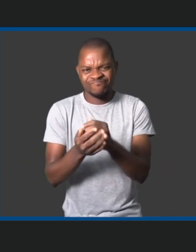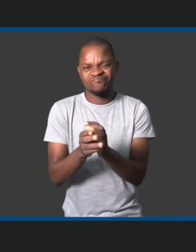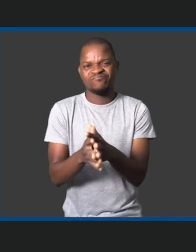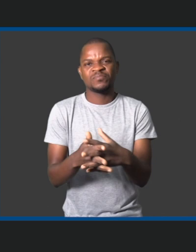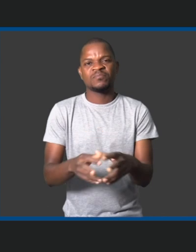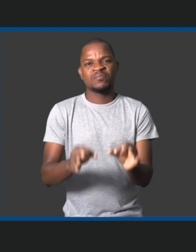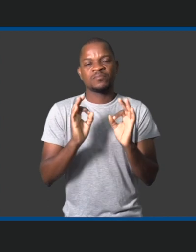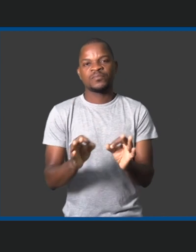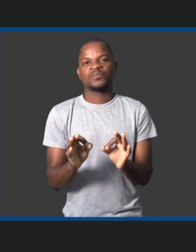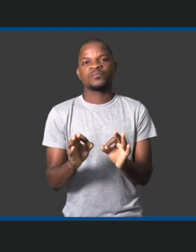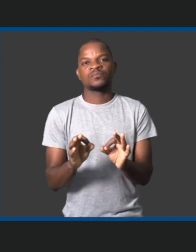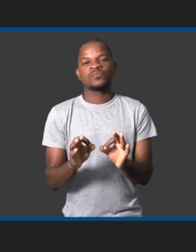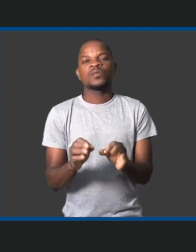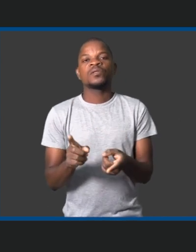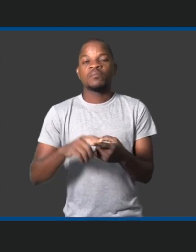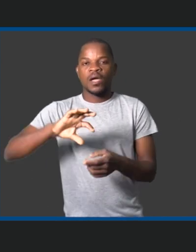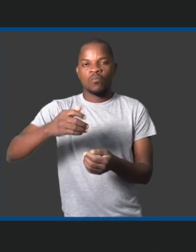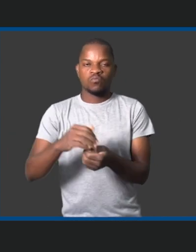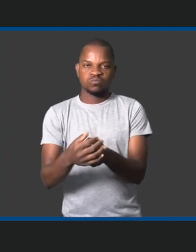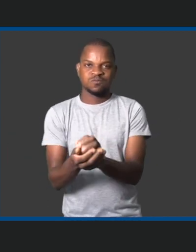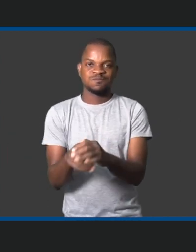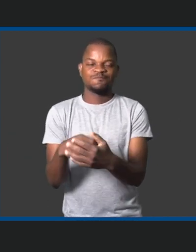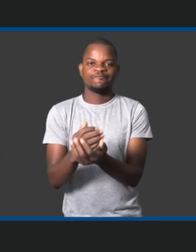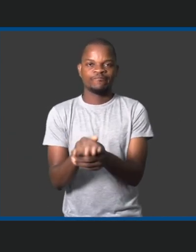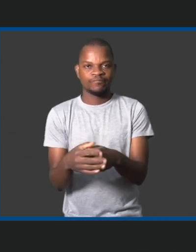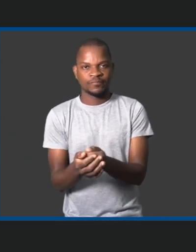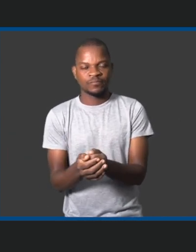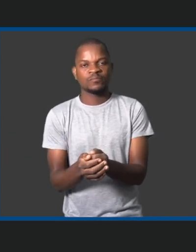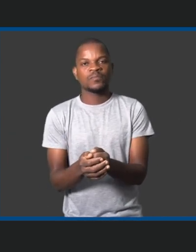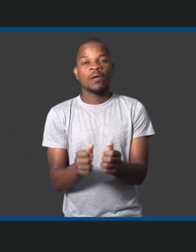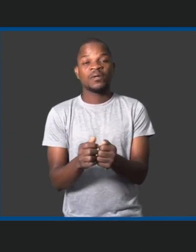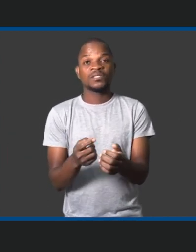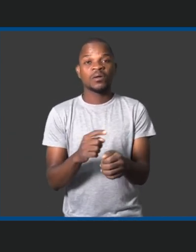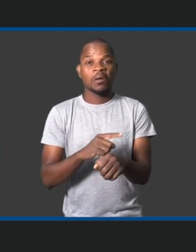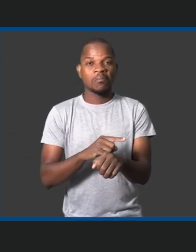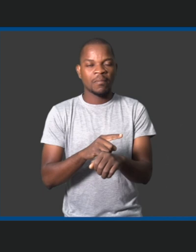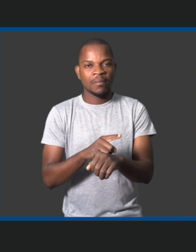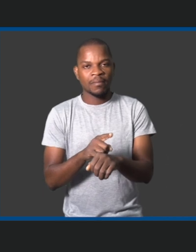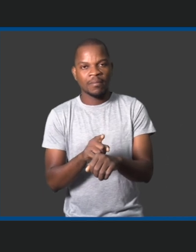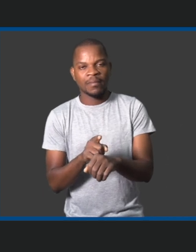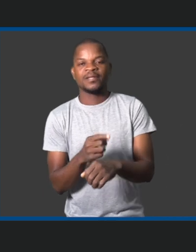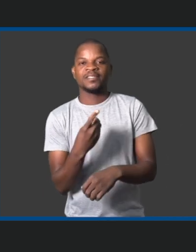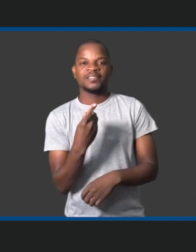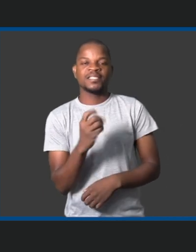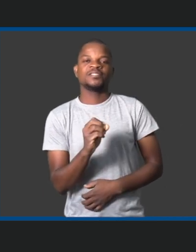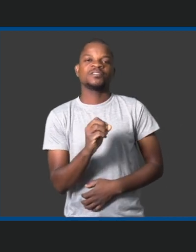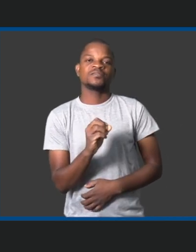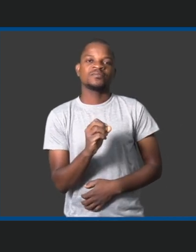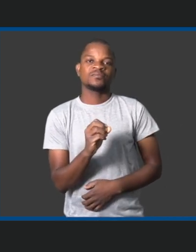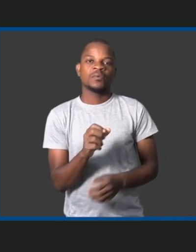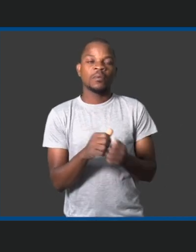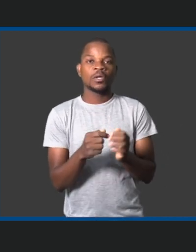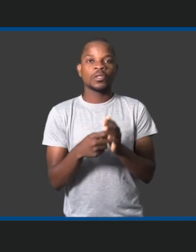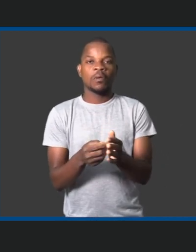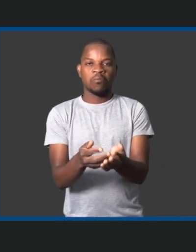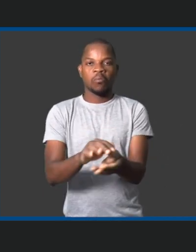produto que estamos a desinfetar as mãos, que é o caso do sabão, água ou um outro produto que seja desinfetante para as mãos durante 10 segundos.